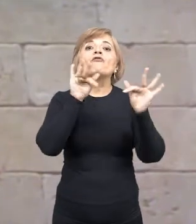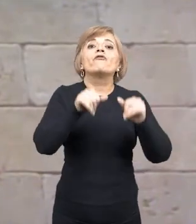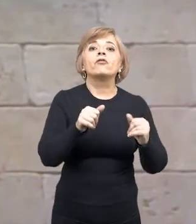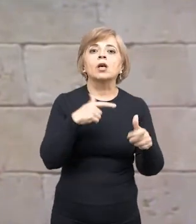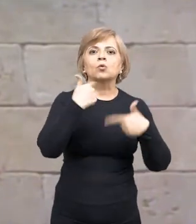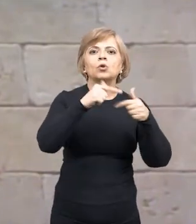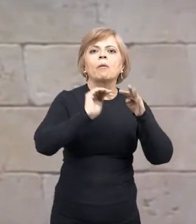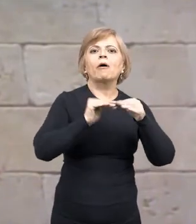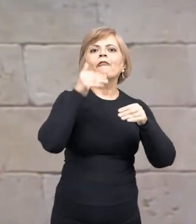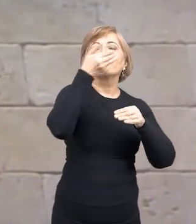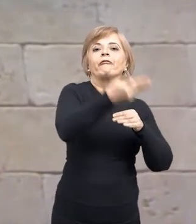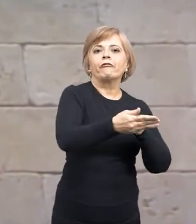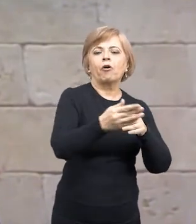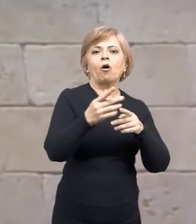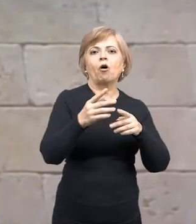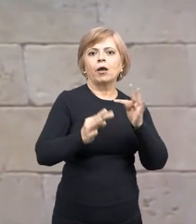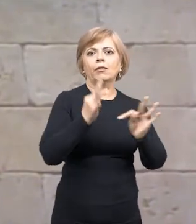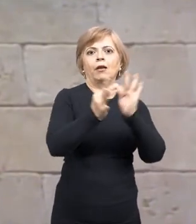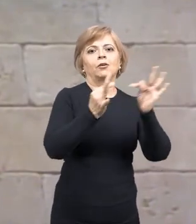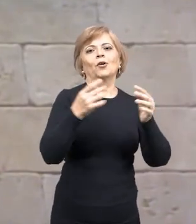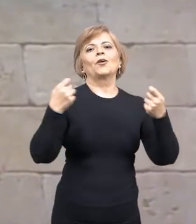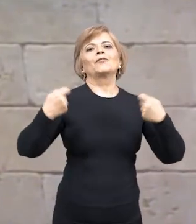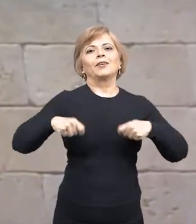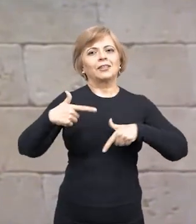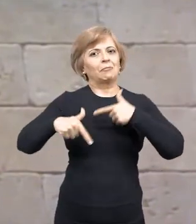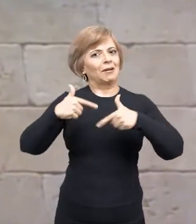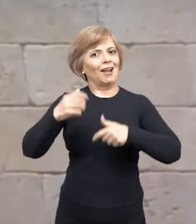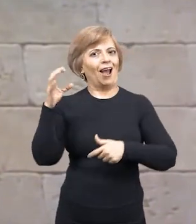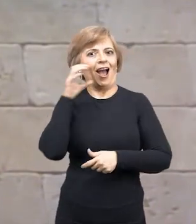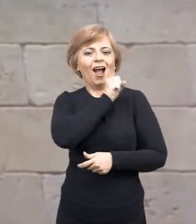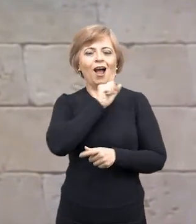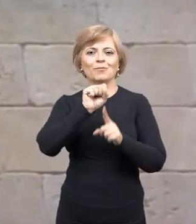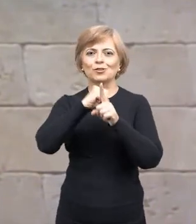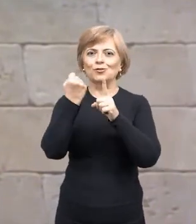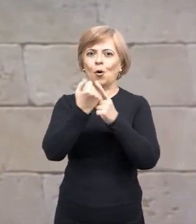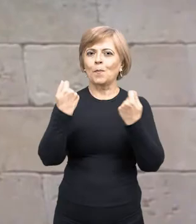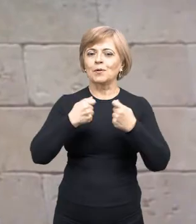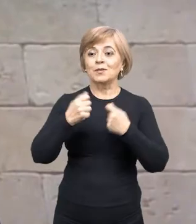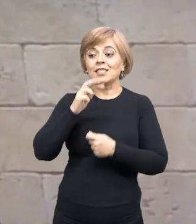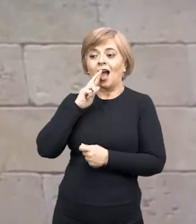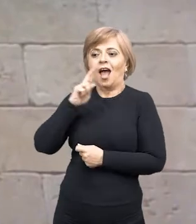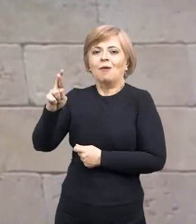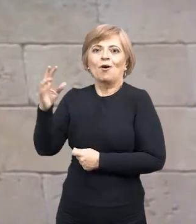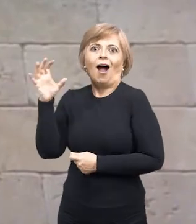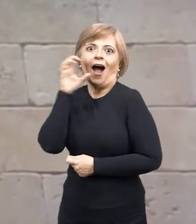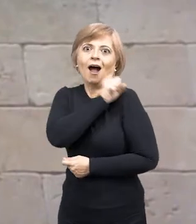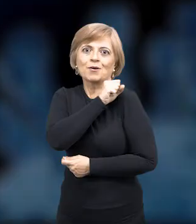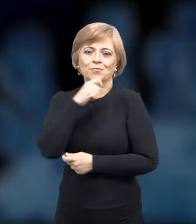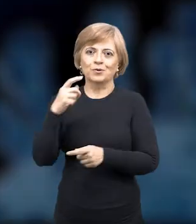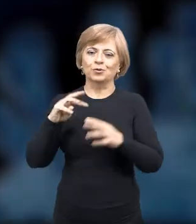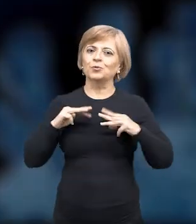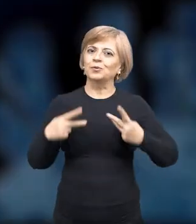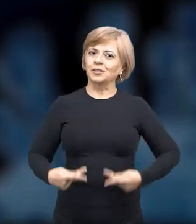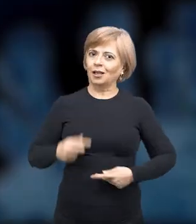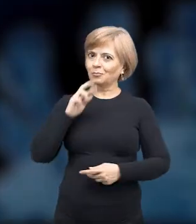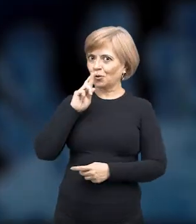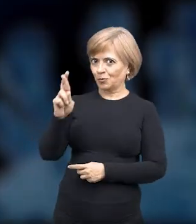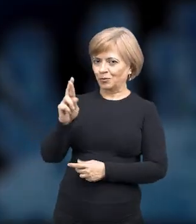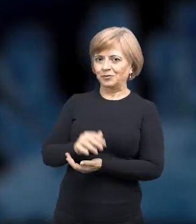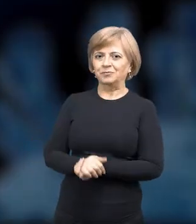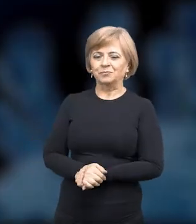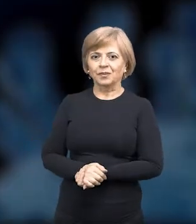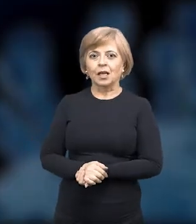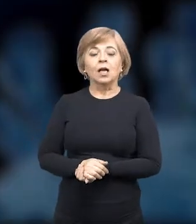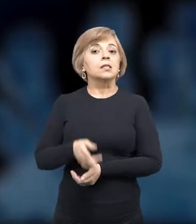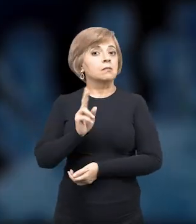É sempre atuar de forma rápida, porque a sociedade precisa de respostas rápidas por parte do Ministério Público, mas como eu ressalto a